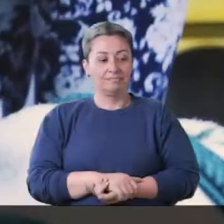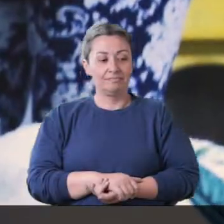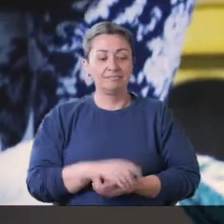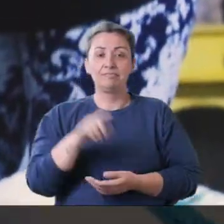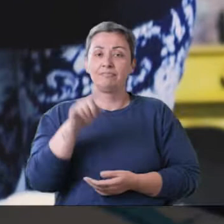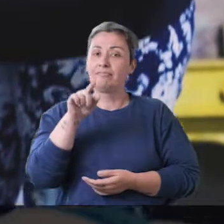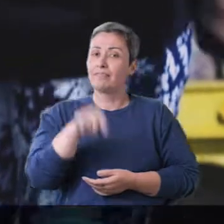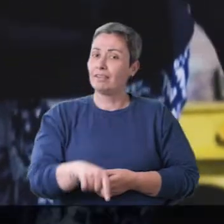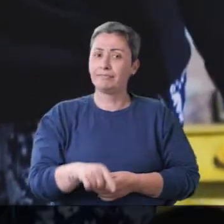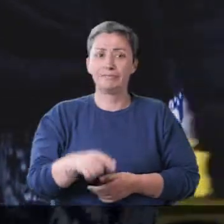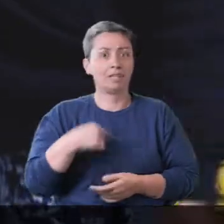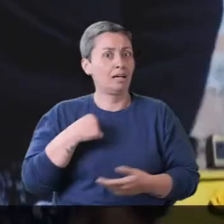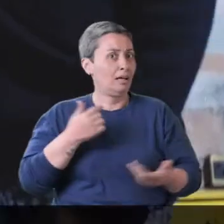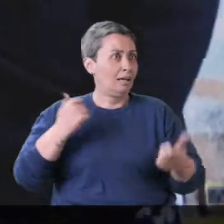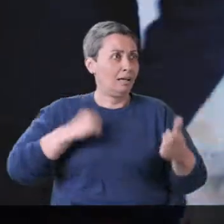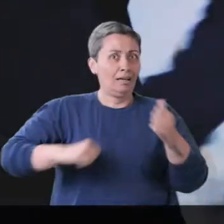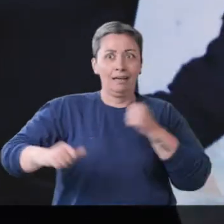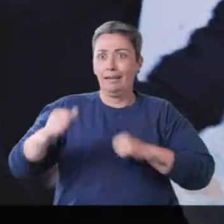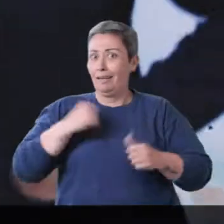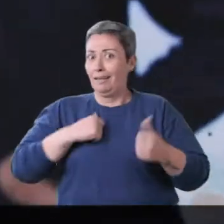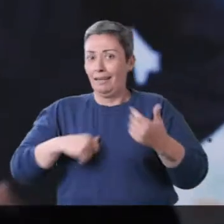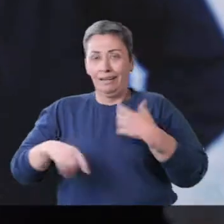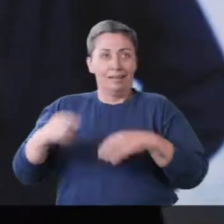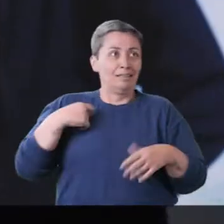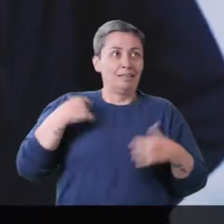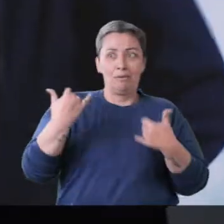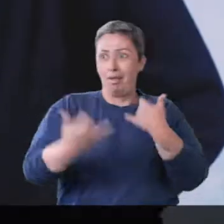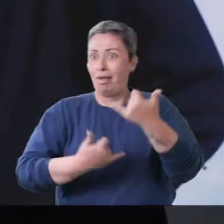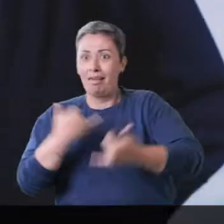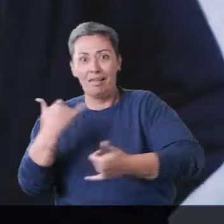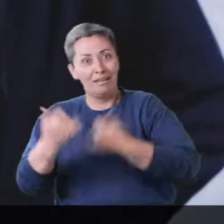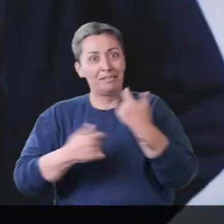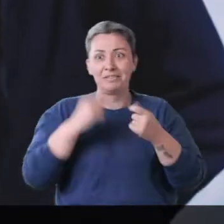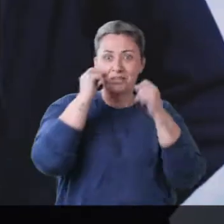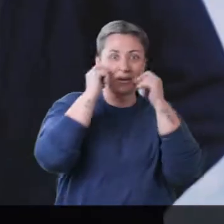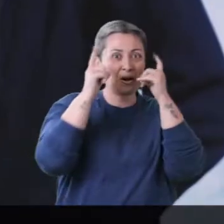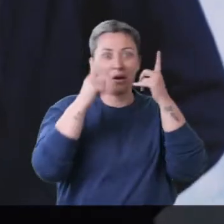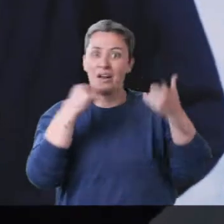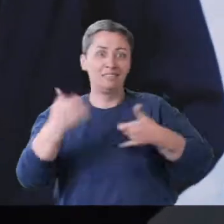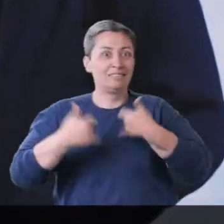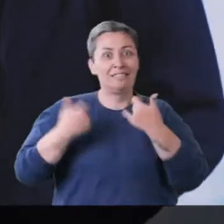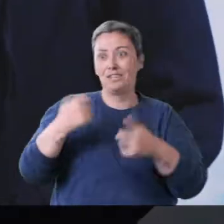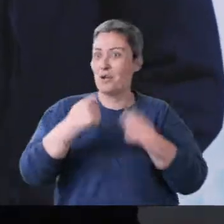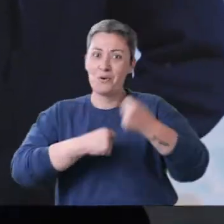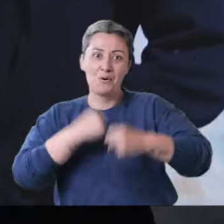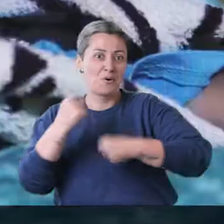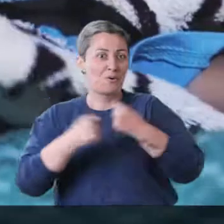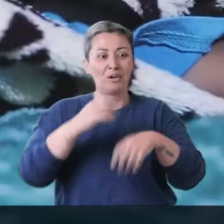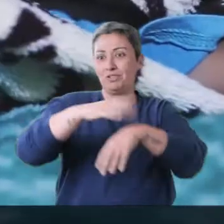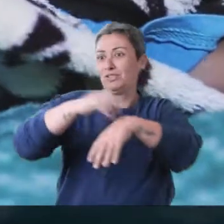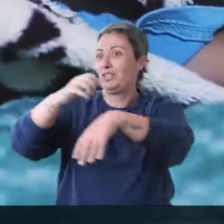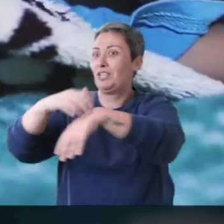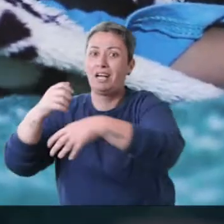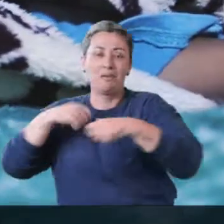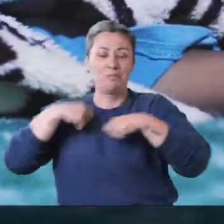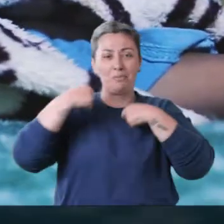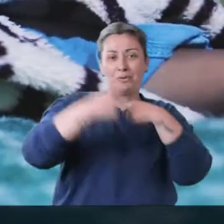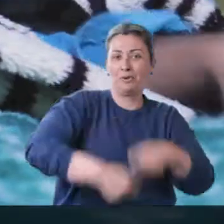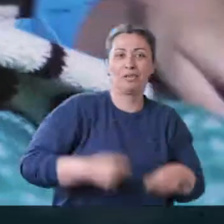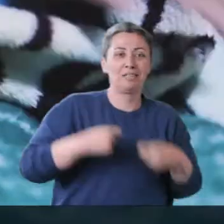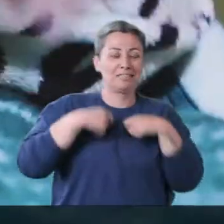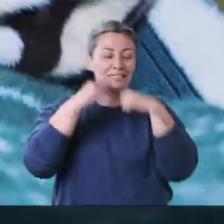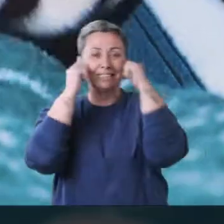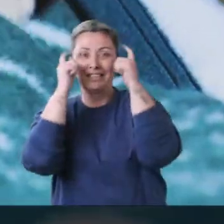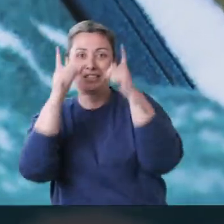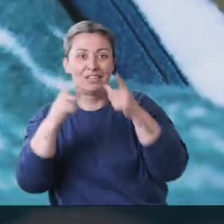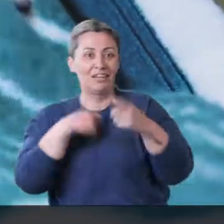Ele é muito agitado, isso ele é. Ele já acorda mesmo, já mexendo com ela, com a irmã, tirando, puxando o cobertor dela para acordar ela,